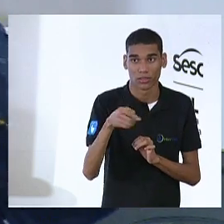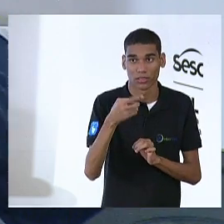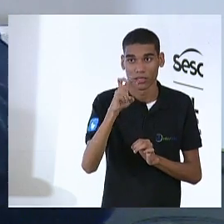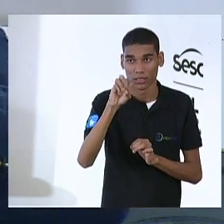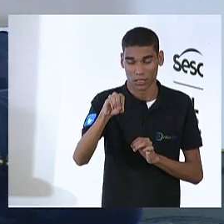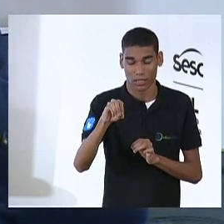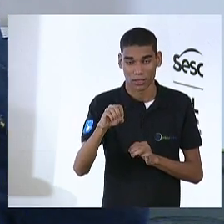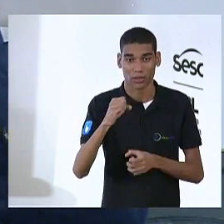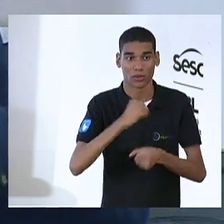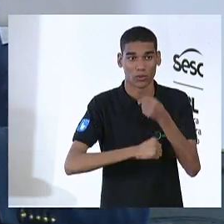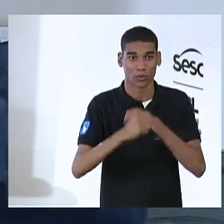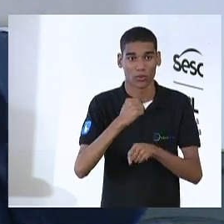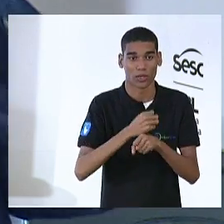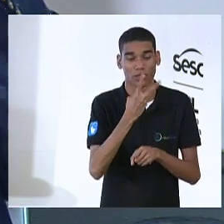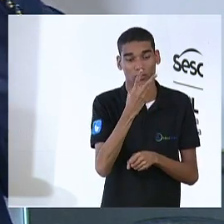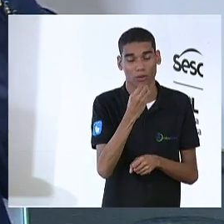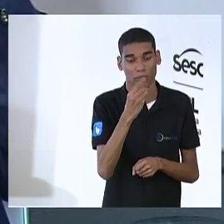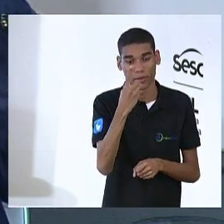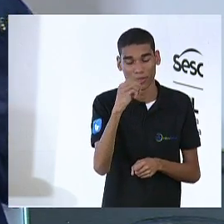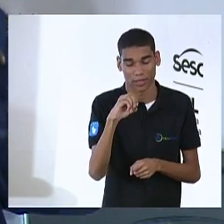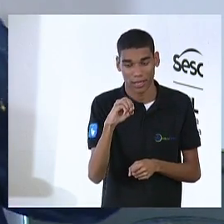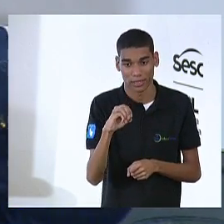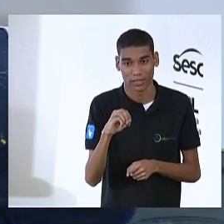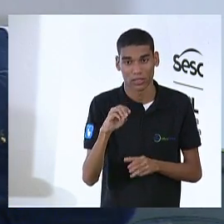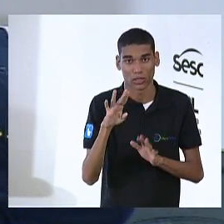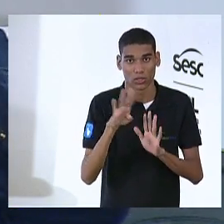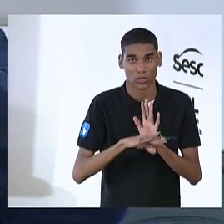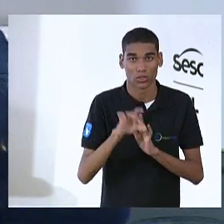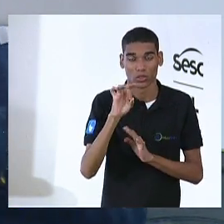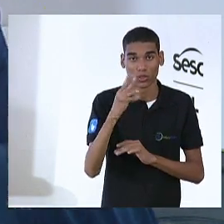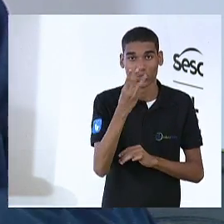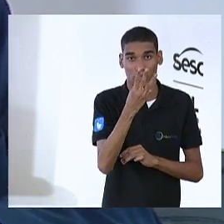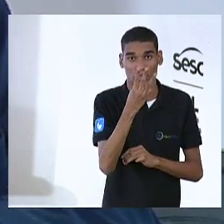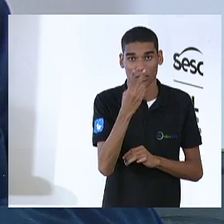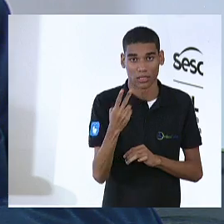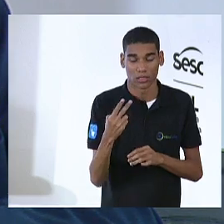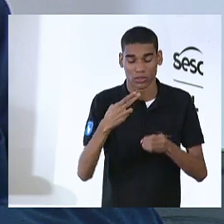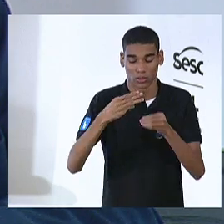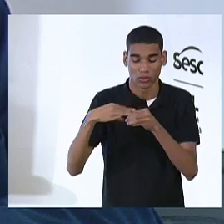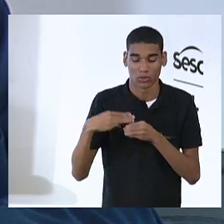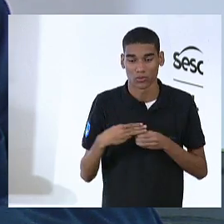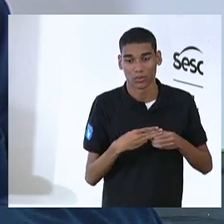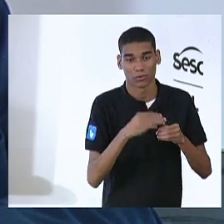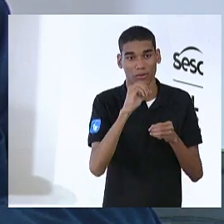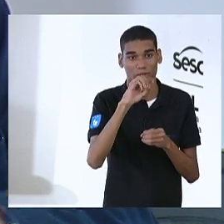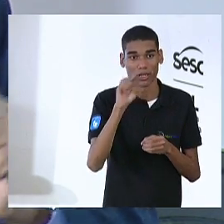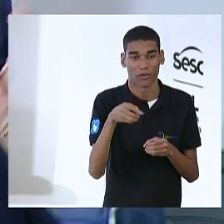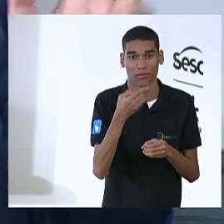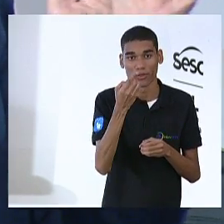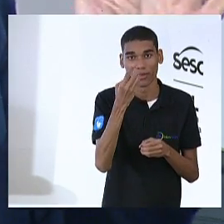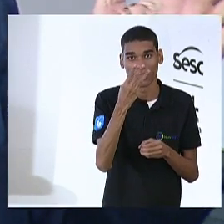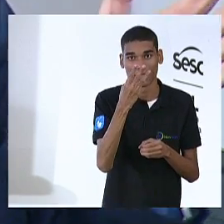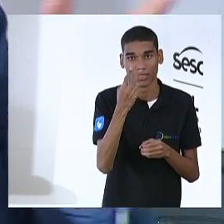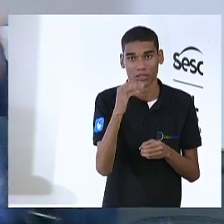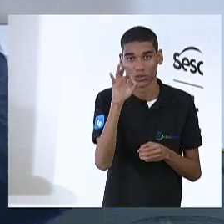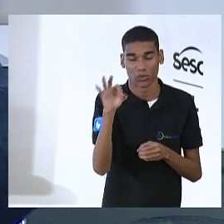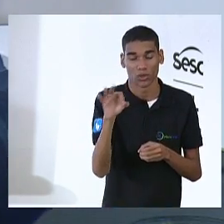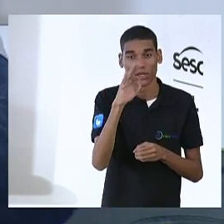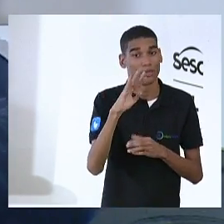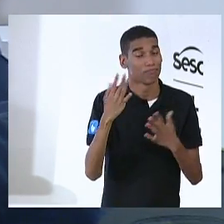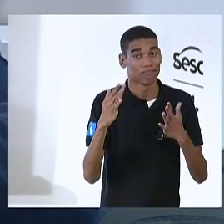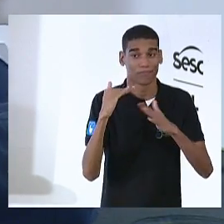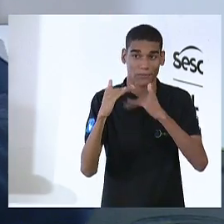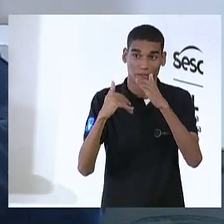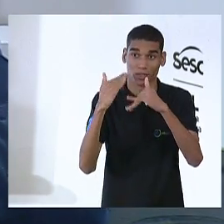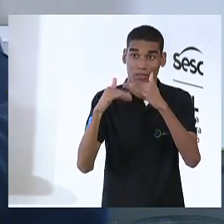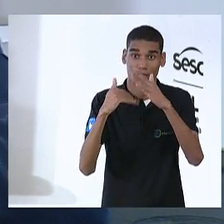Em 2010, apenas 32 municípios, 0,6%. Os avanços